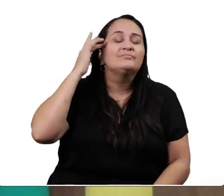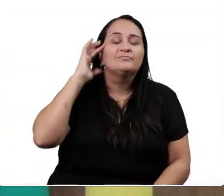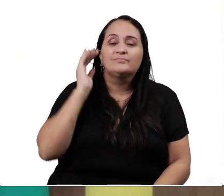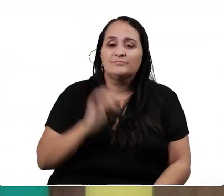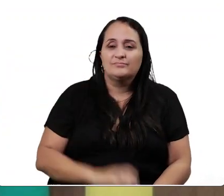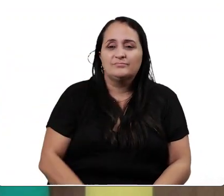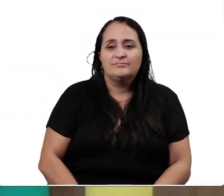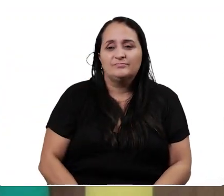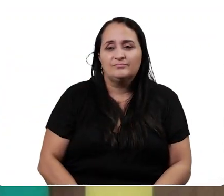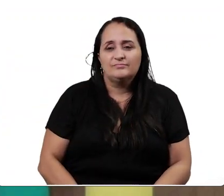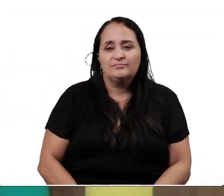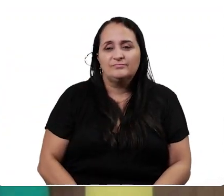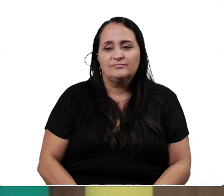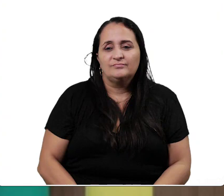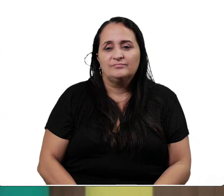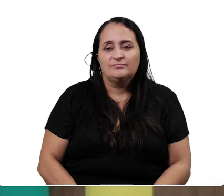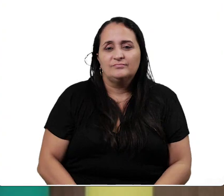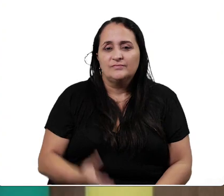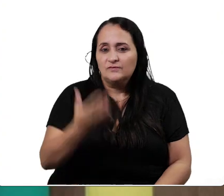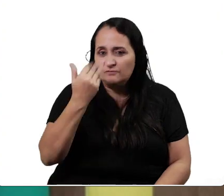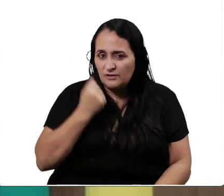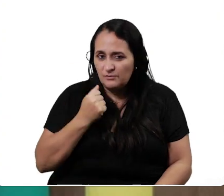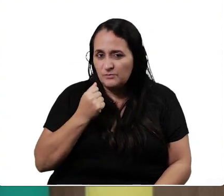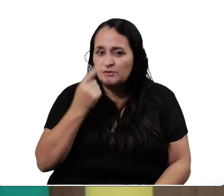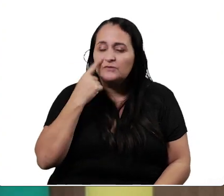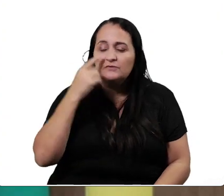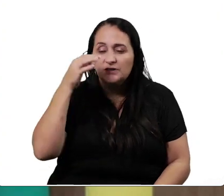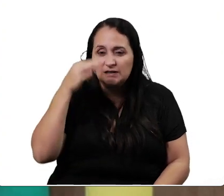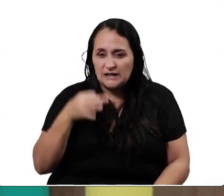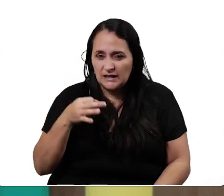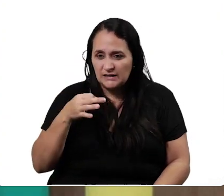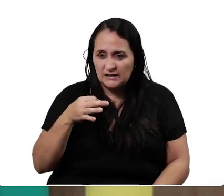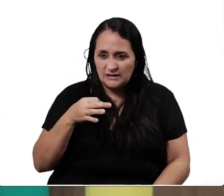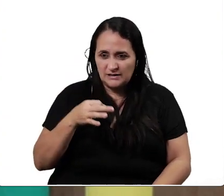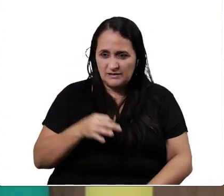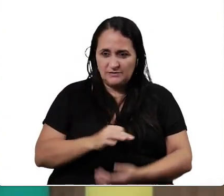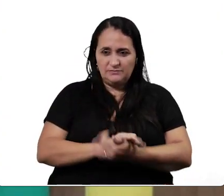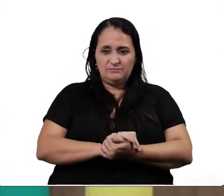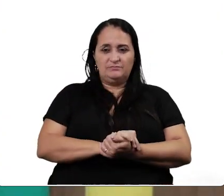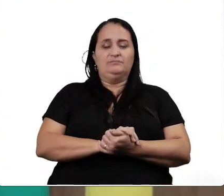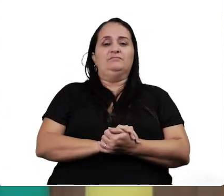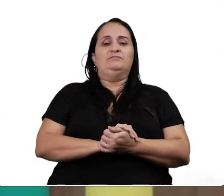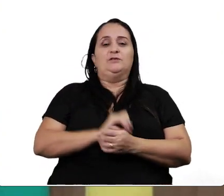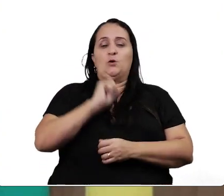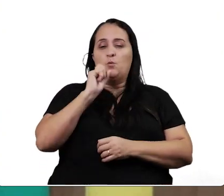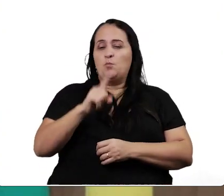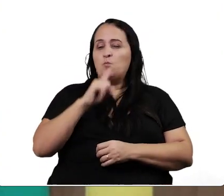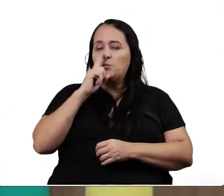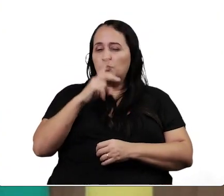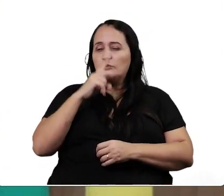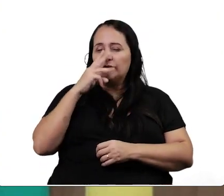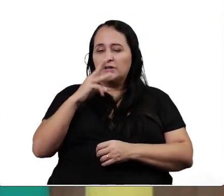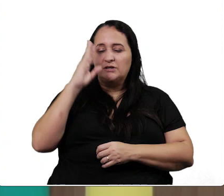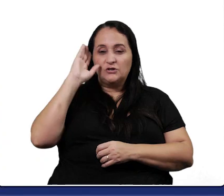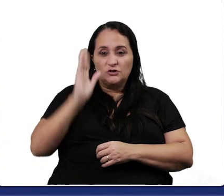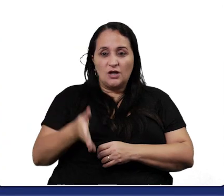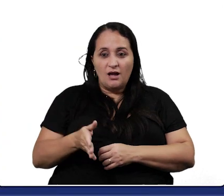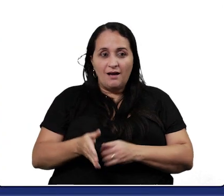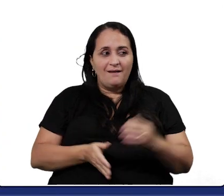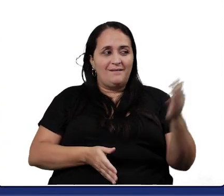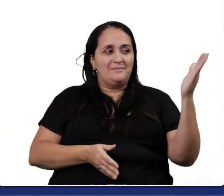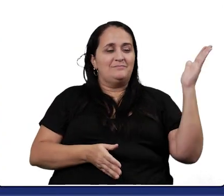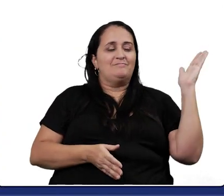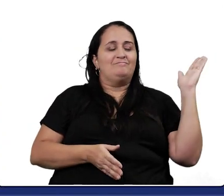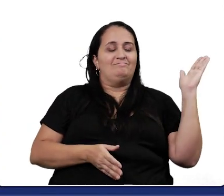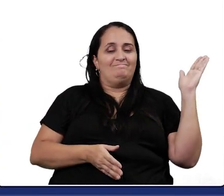você marcar essa alternativa. Vamos ver qual é a resposta certa? Dole 1, dole 2, dole 3.